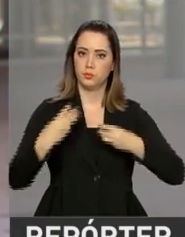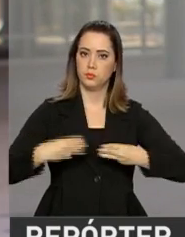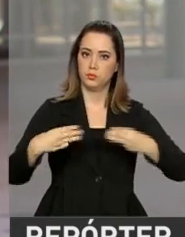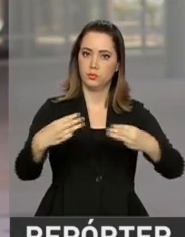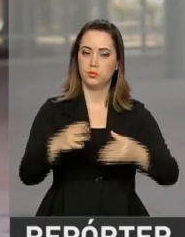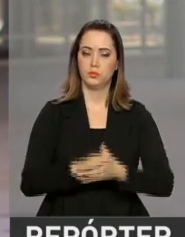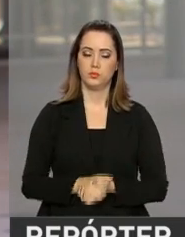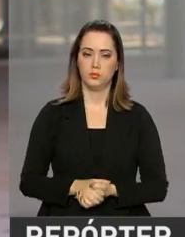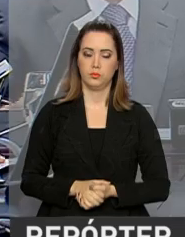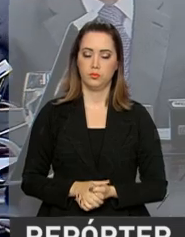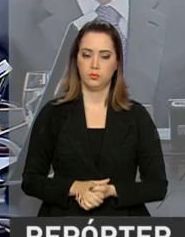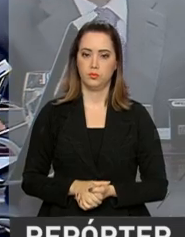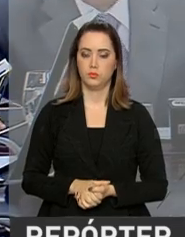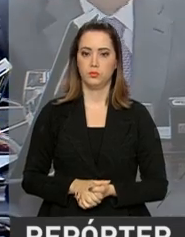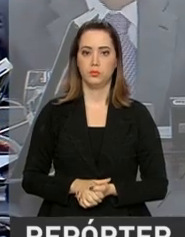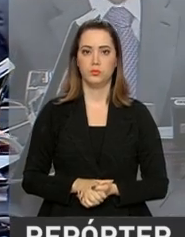governo.